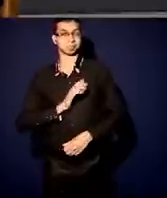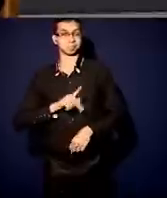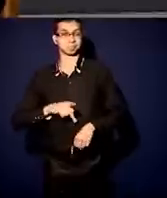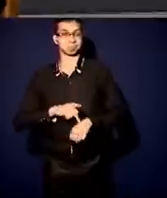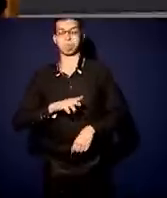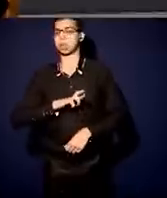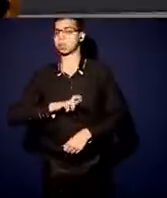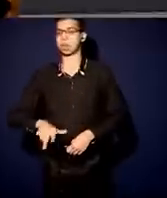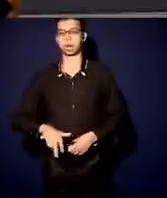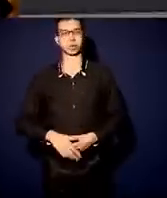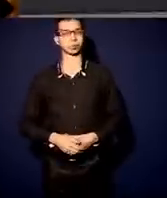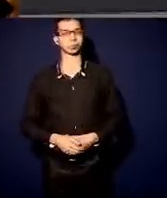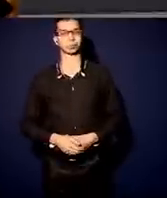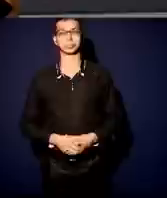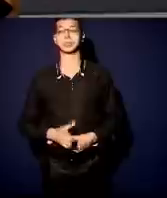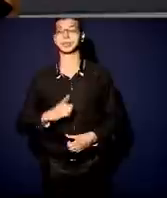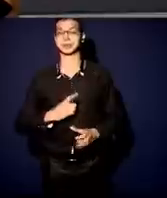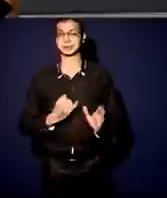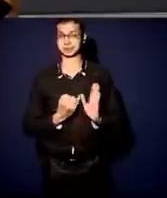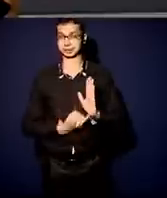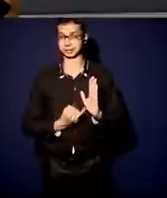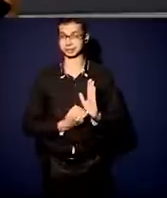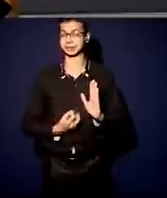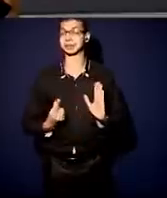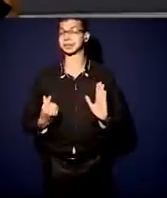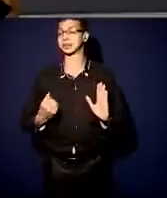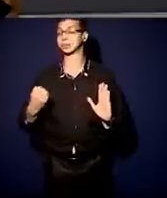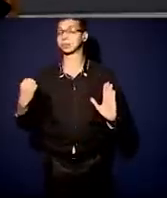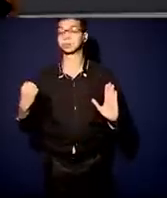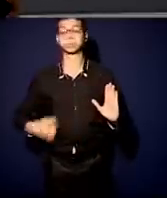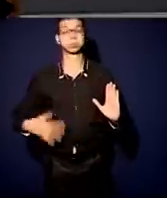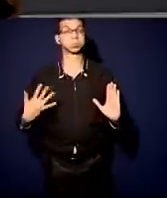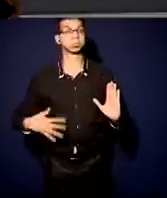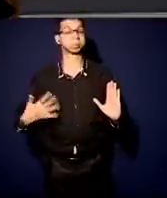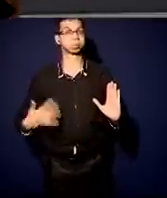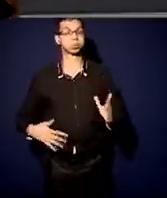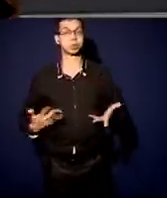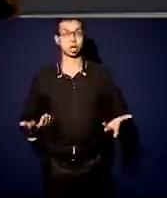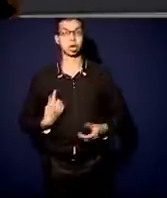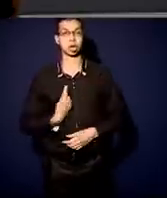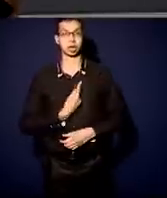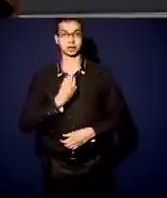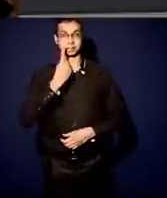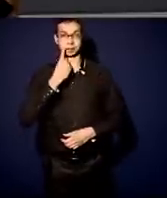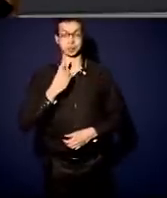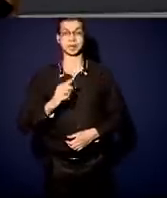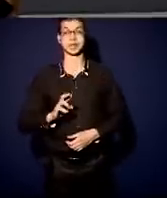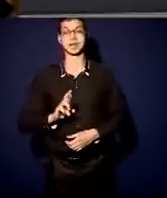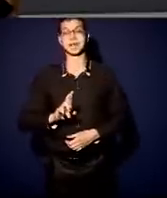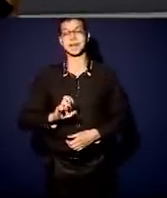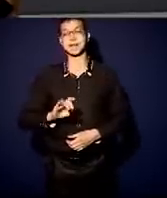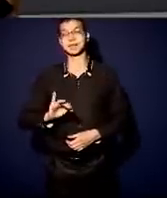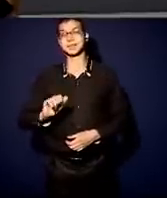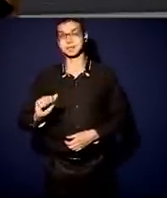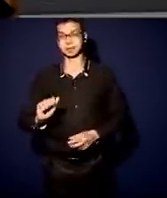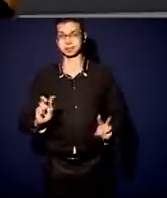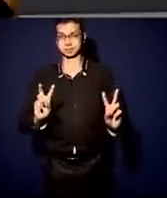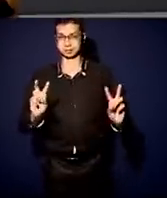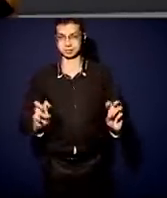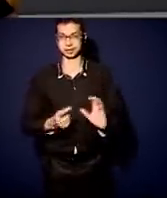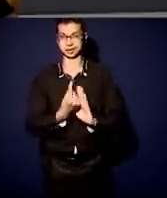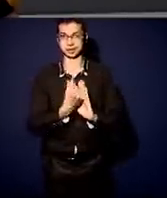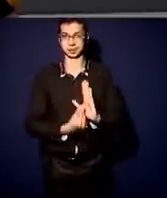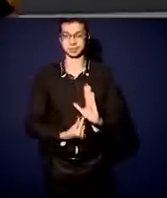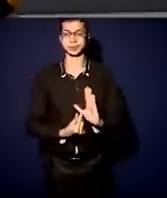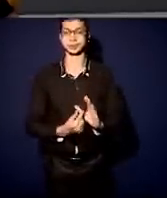nosso nível de renda Carga Tributária é muito alta se a gente for fazer o ajuste fiscal só pelo lado da receita a gente está falando aí de